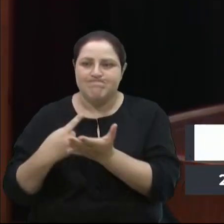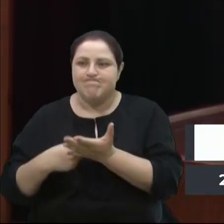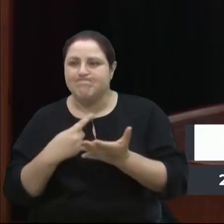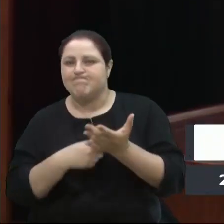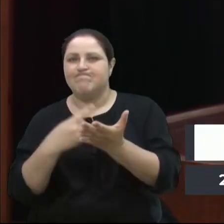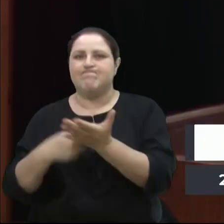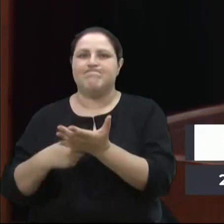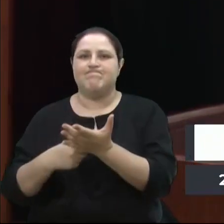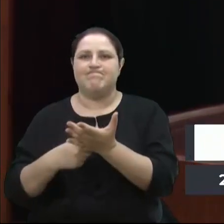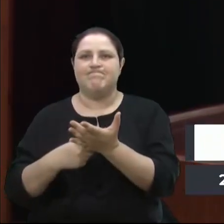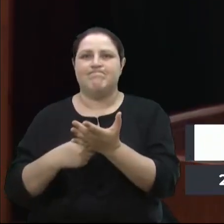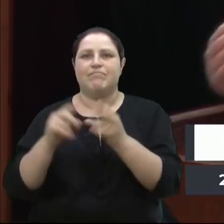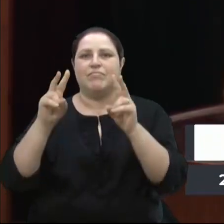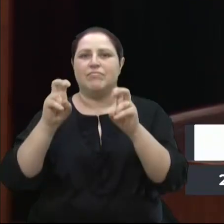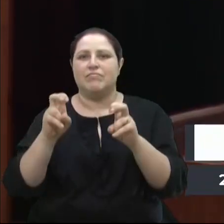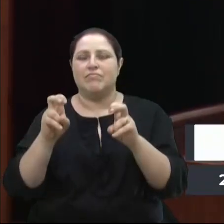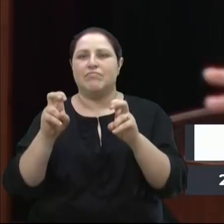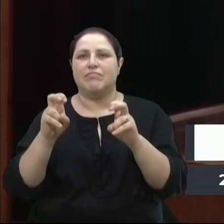assim, questões